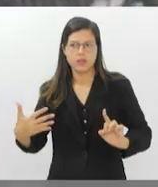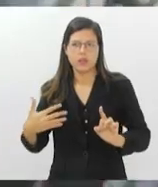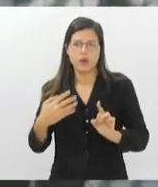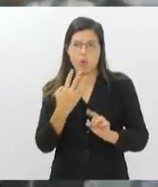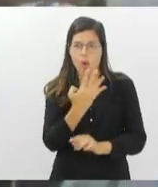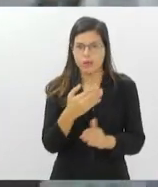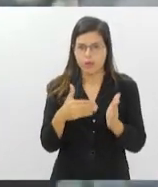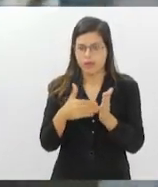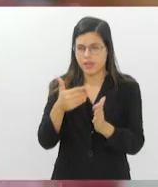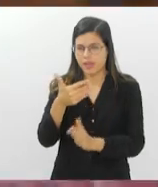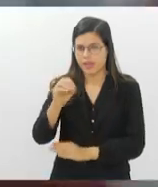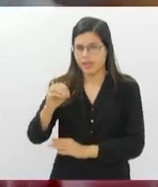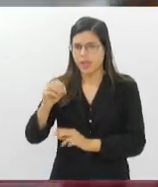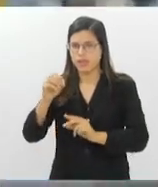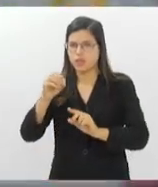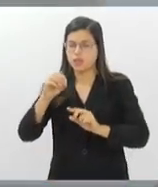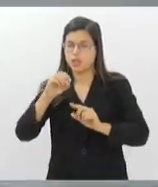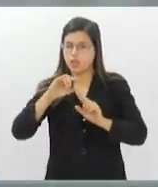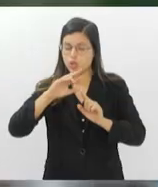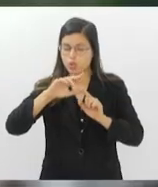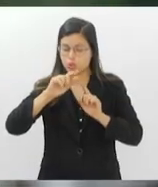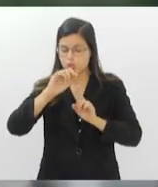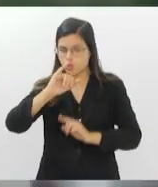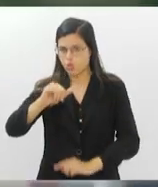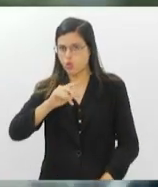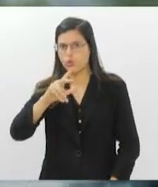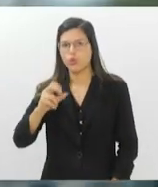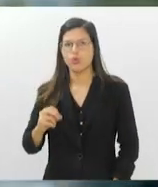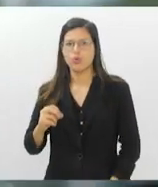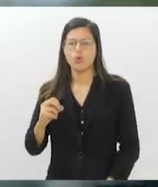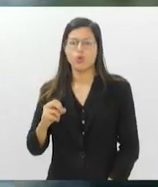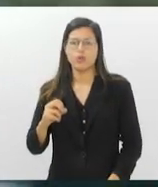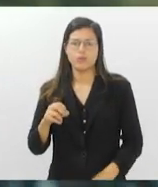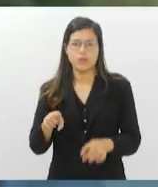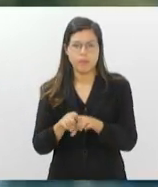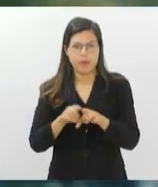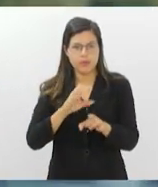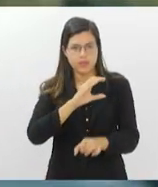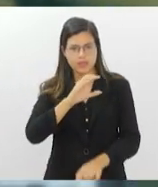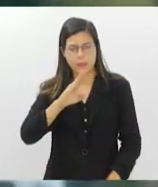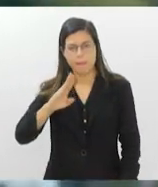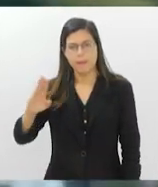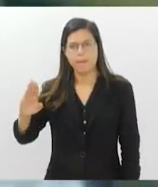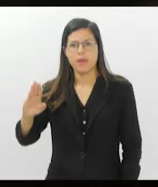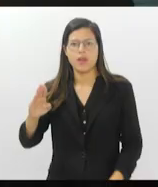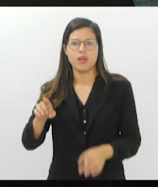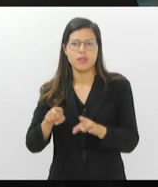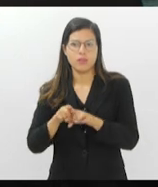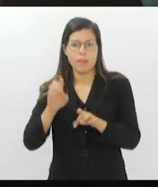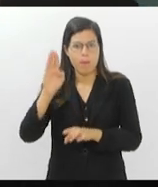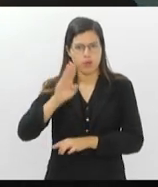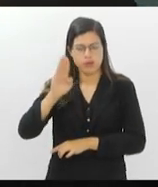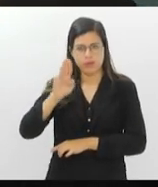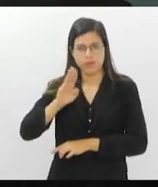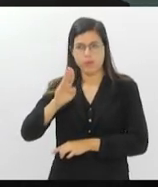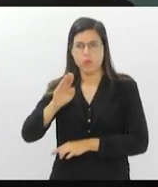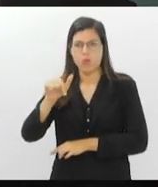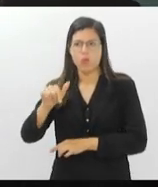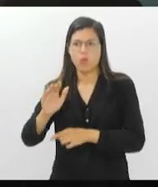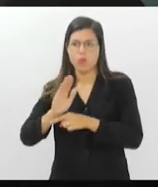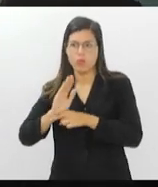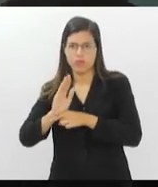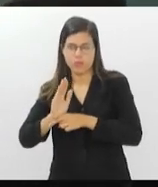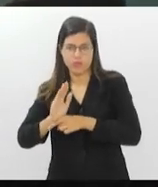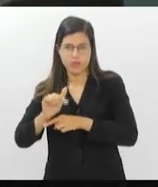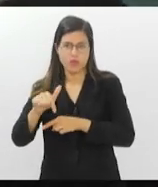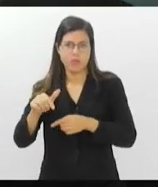a 10 de julho, nos cinemas 1 e 2 do CCBB, do Centro, e no Instituto Cervantes, em Botafogo. O filme do Hino, uma produção